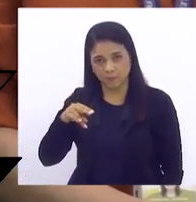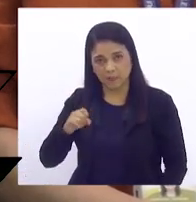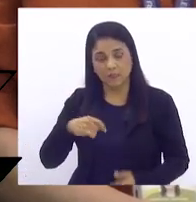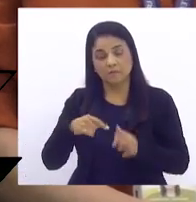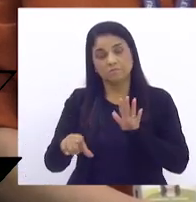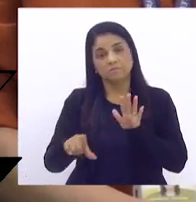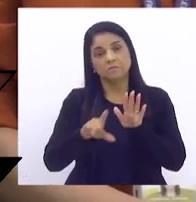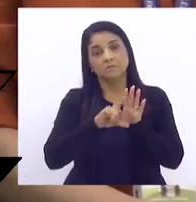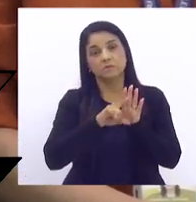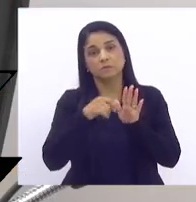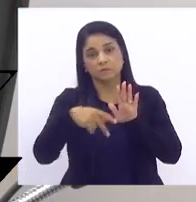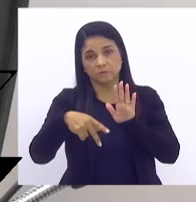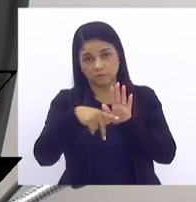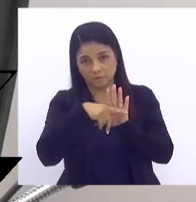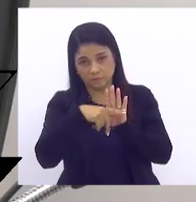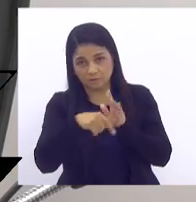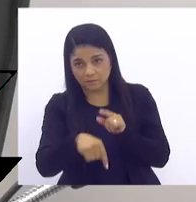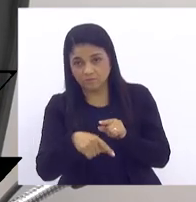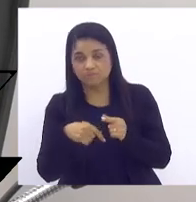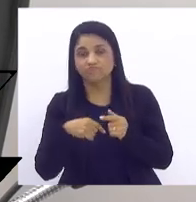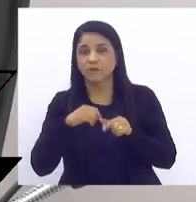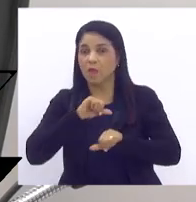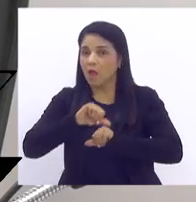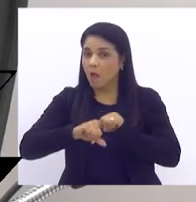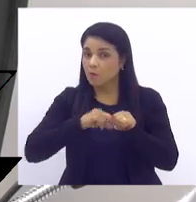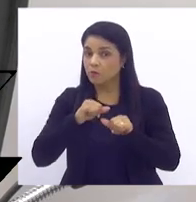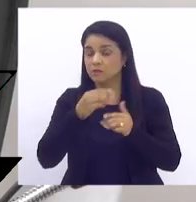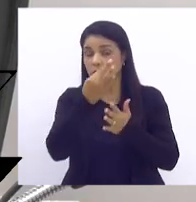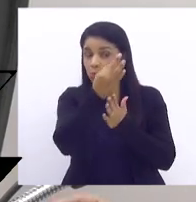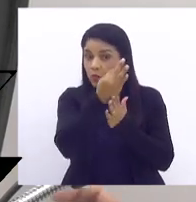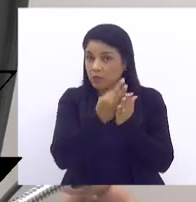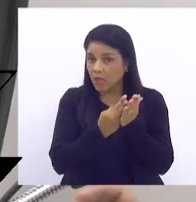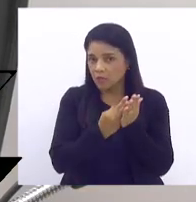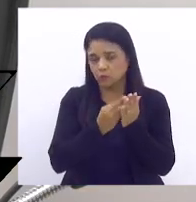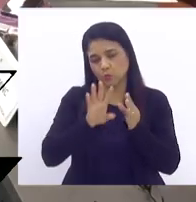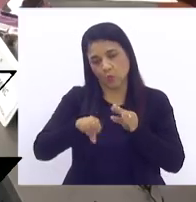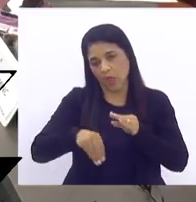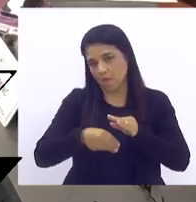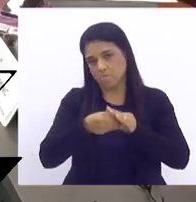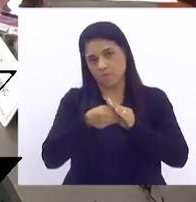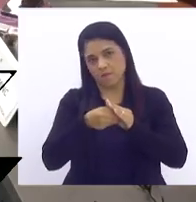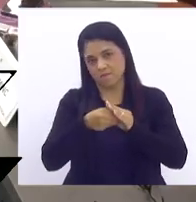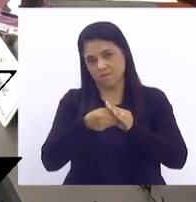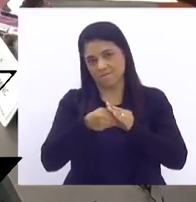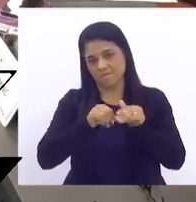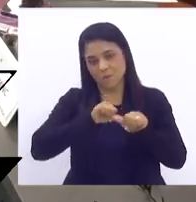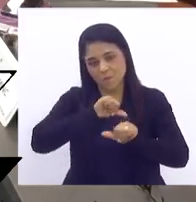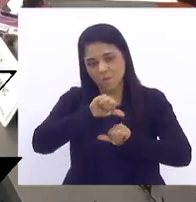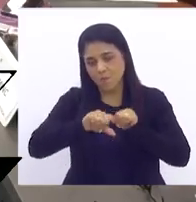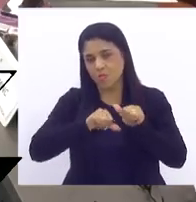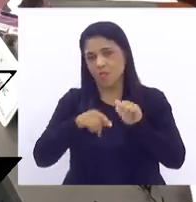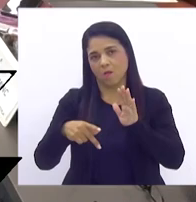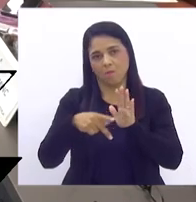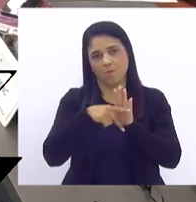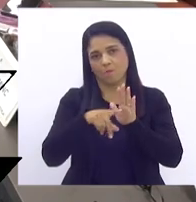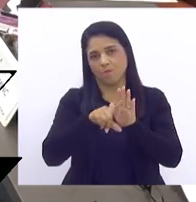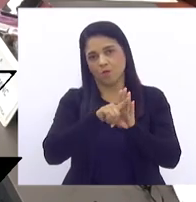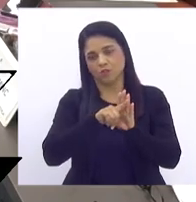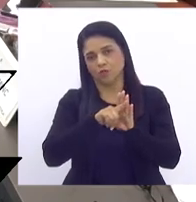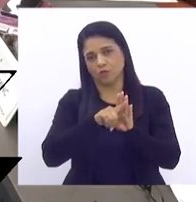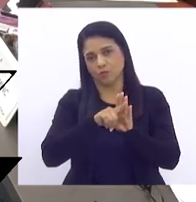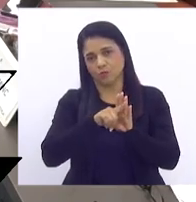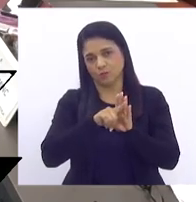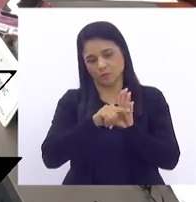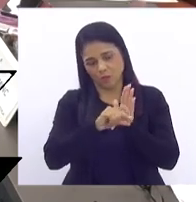legislativo, é uma adequação à mudança no corpo do texto, né, e não uma emenda a uma parte do projeto que não esteja sendo alterado